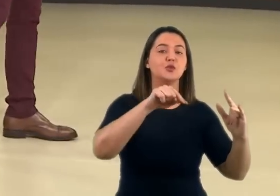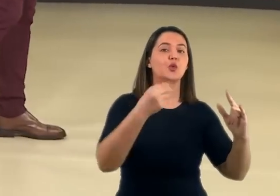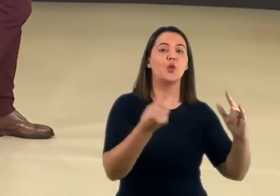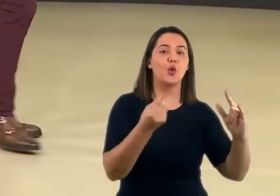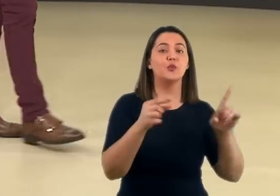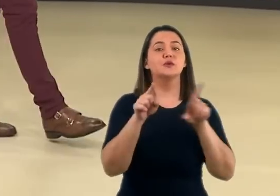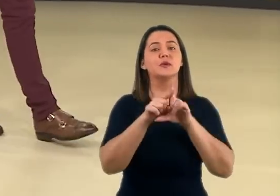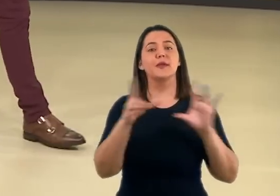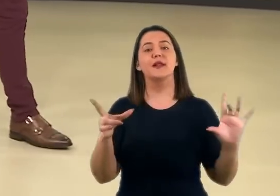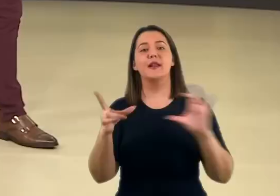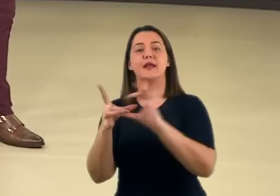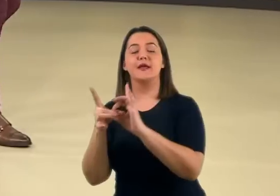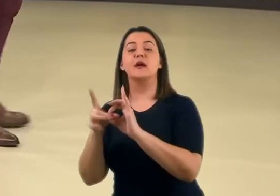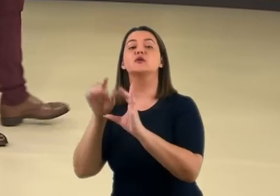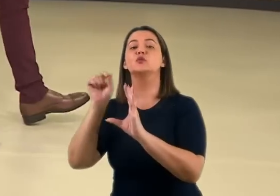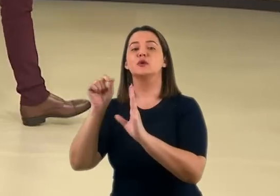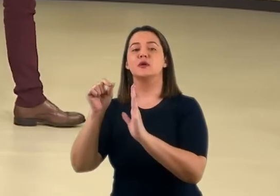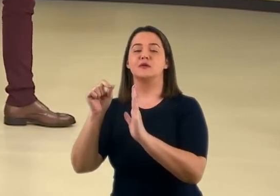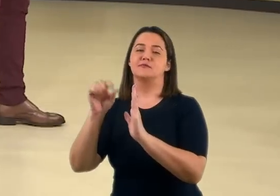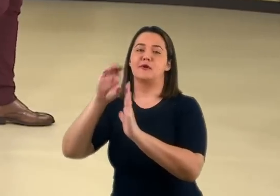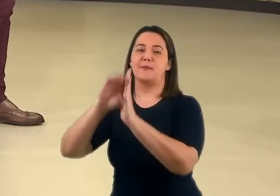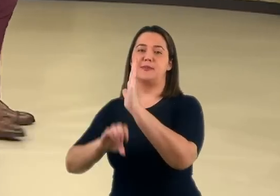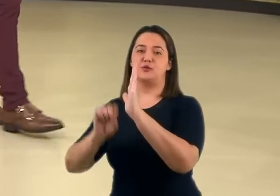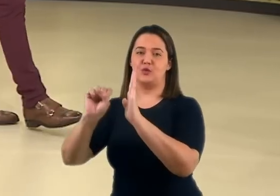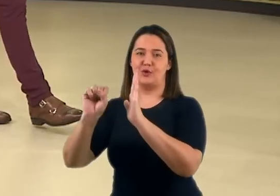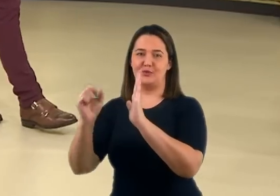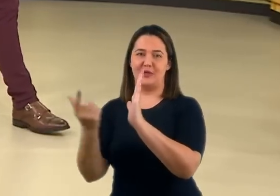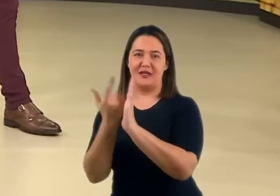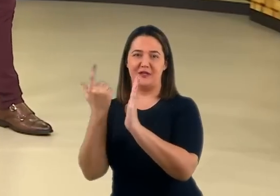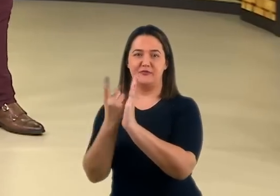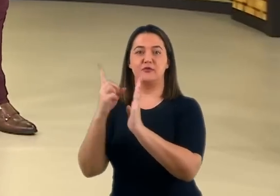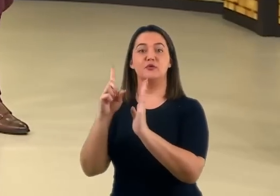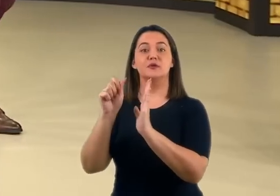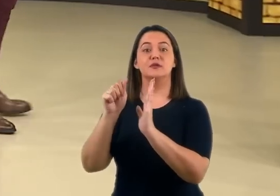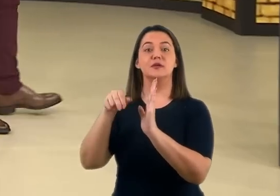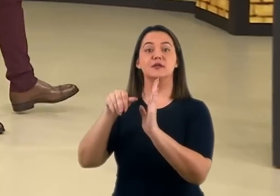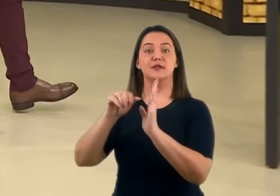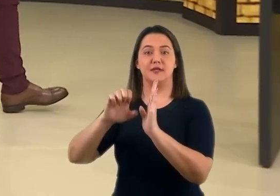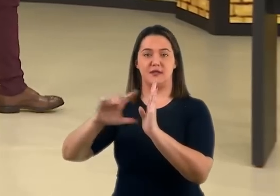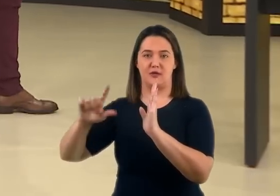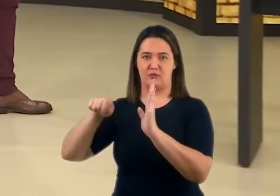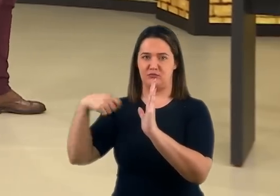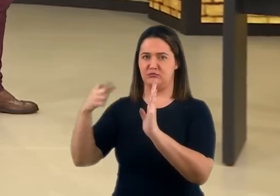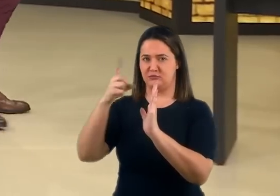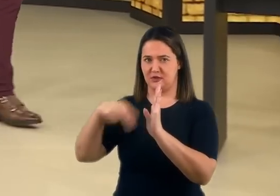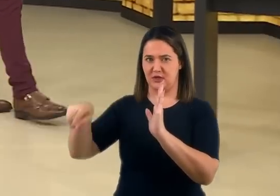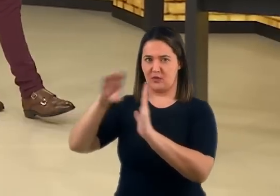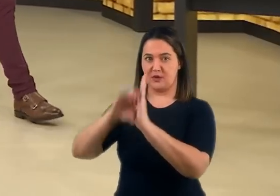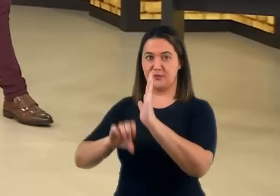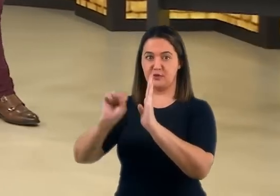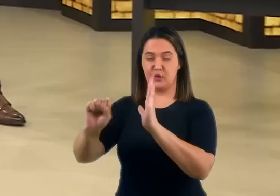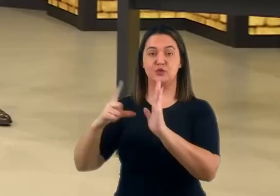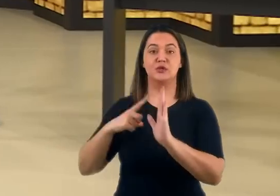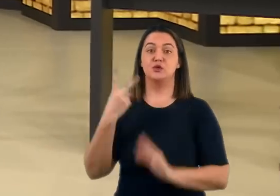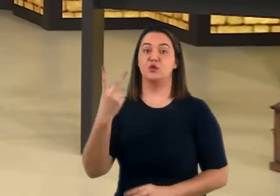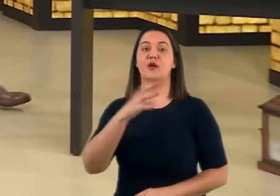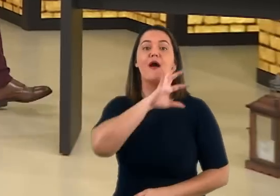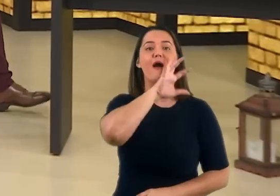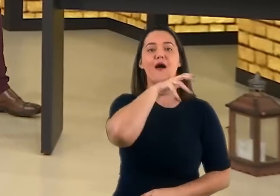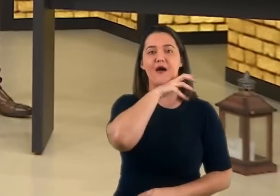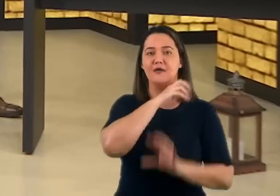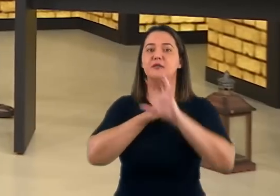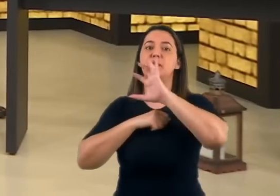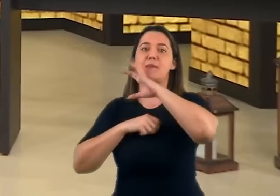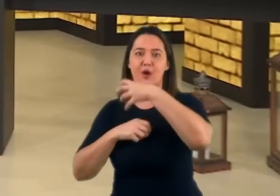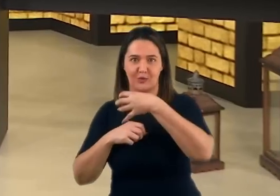e as imagens dos dois animais que aparecem em Daniel capítulo 8. Você se lembra? Ali nós vimos, no capítulo 8 de